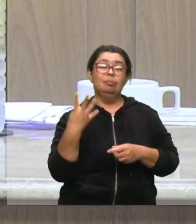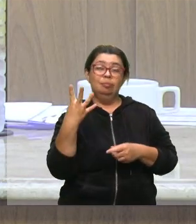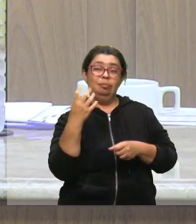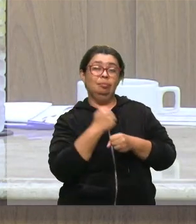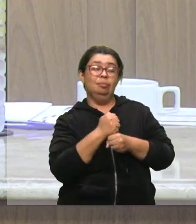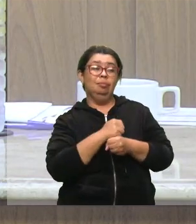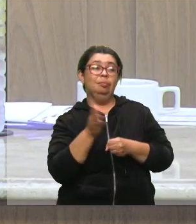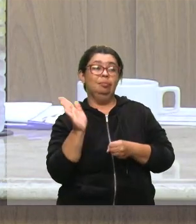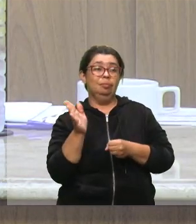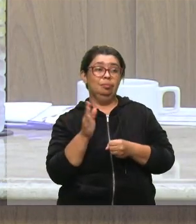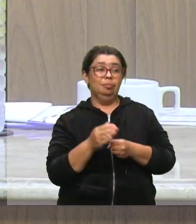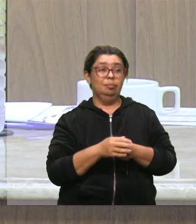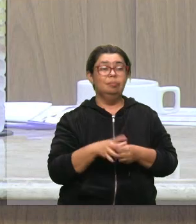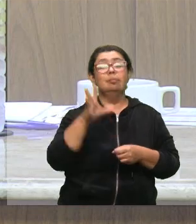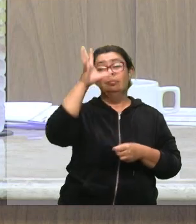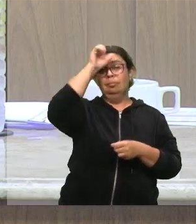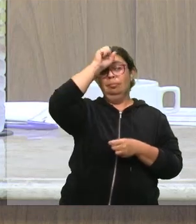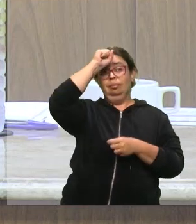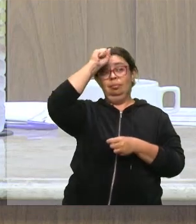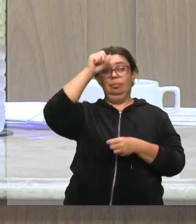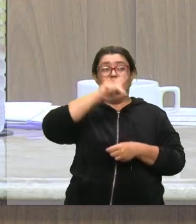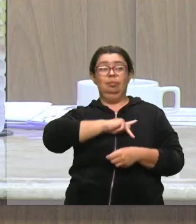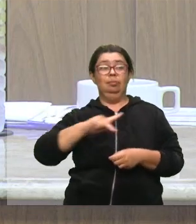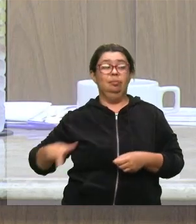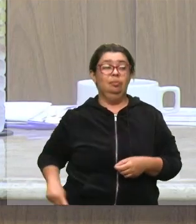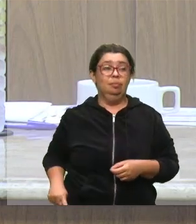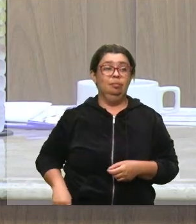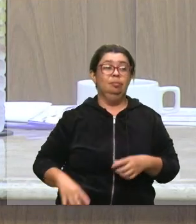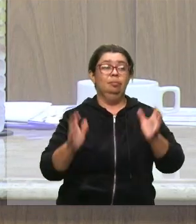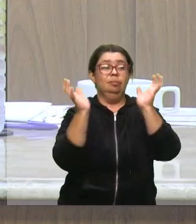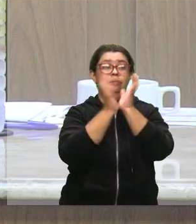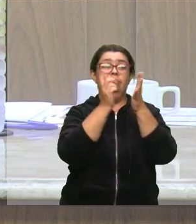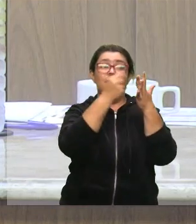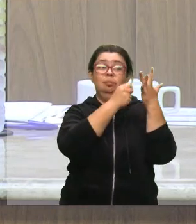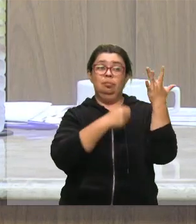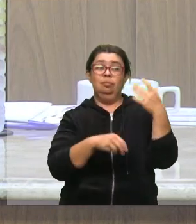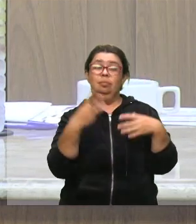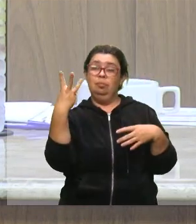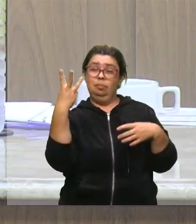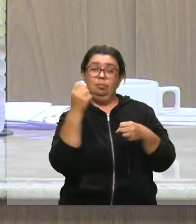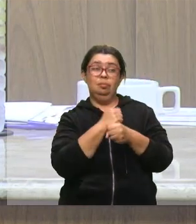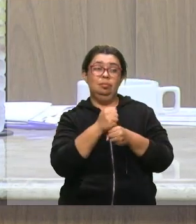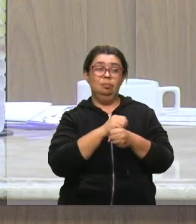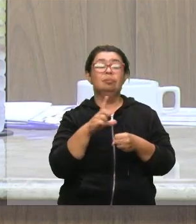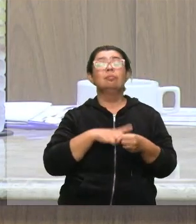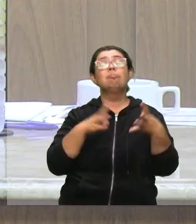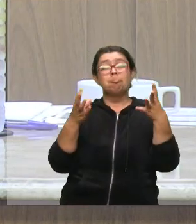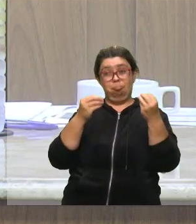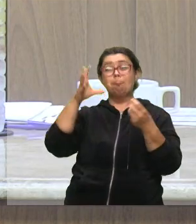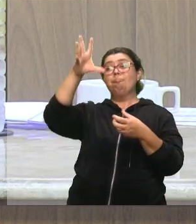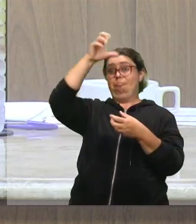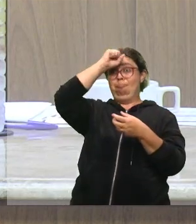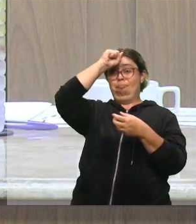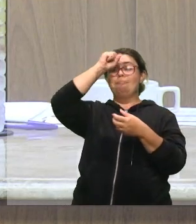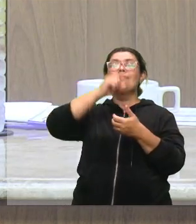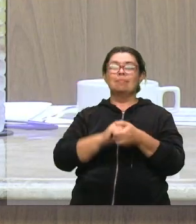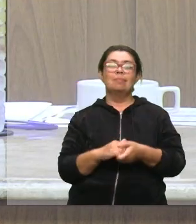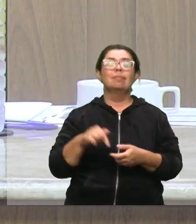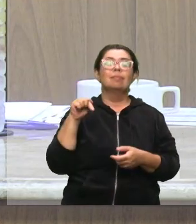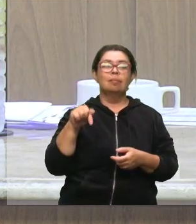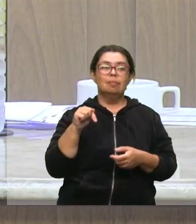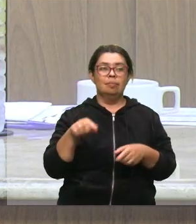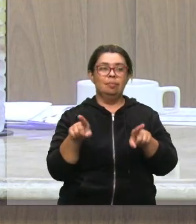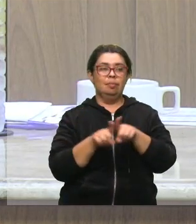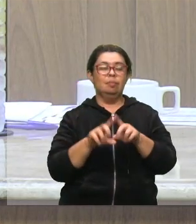na Câmara e ainda estamos aprendendo. Fui presidente da Comissão de Orçamento por 3 anos e ainda tenho muito para aprender. Então, acho que o nosso papel aqui,